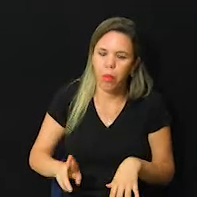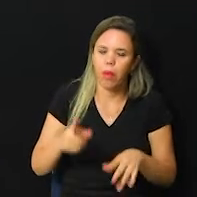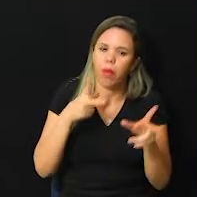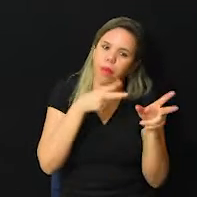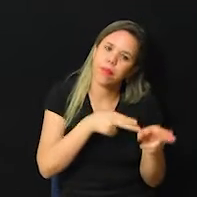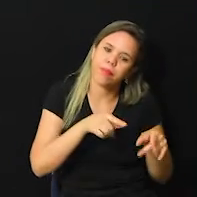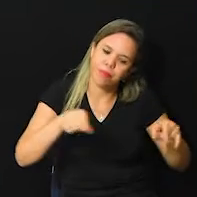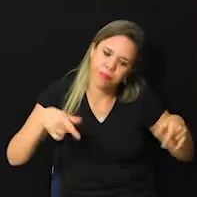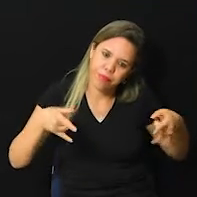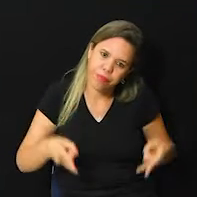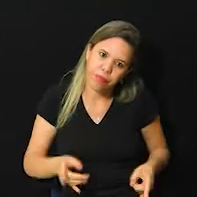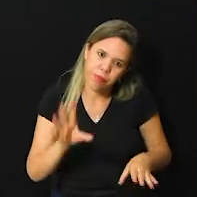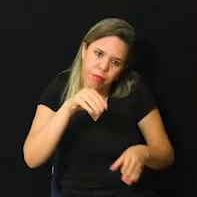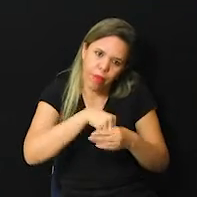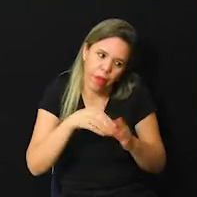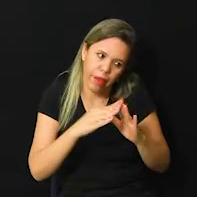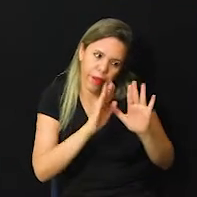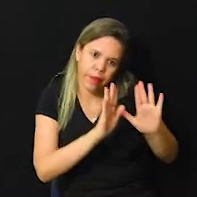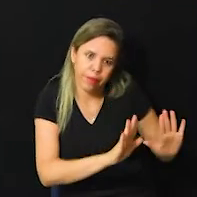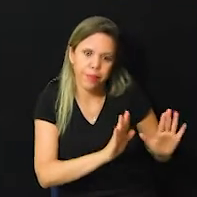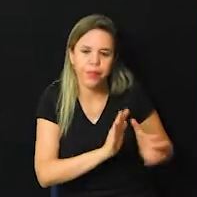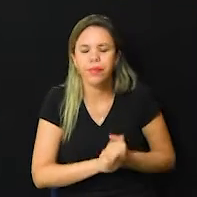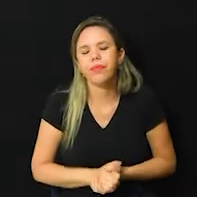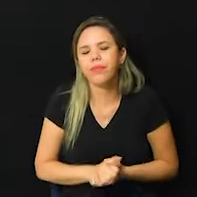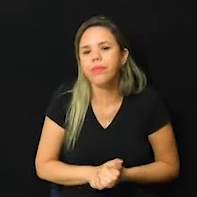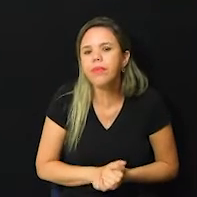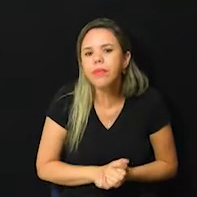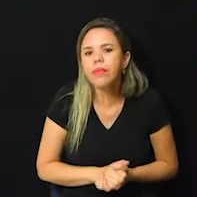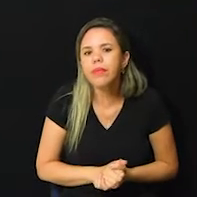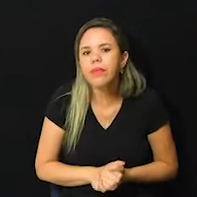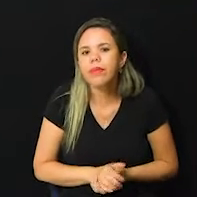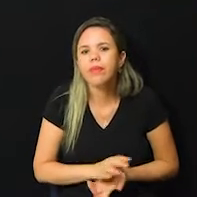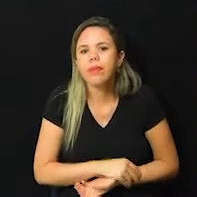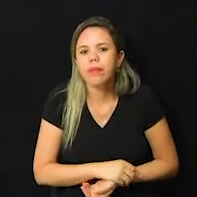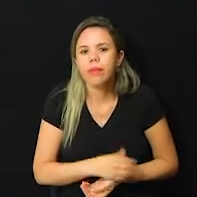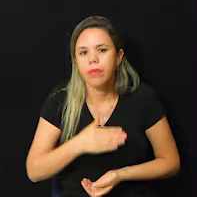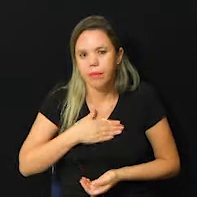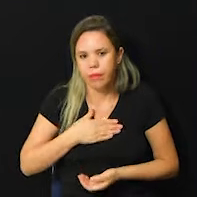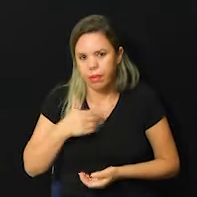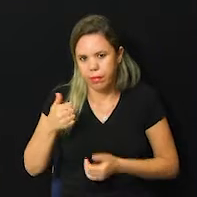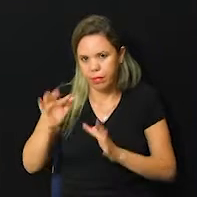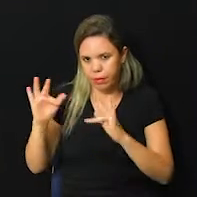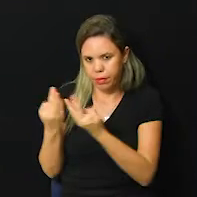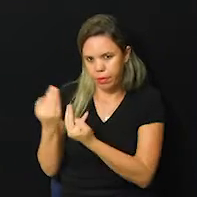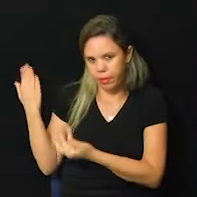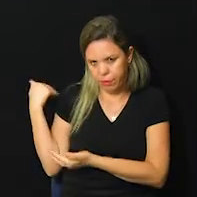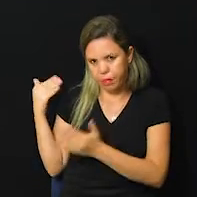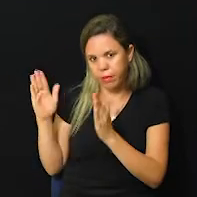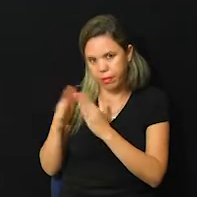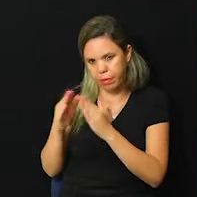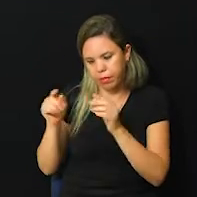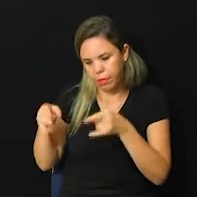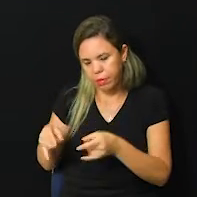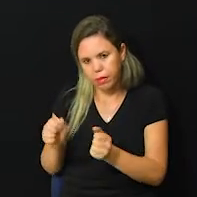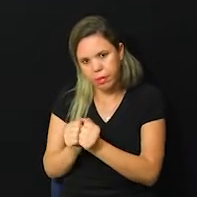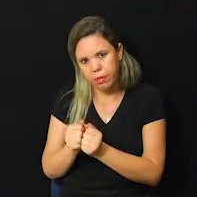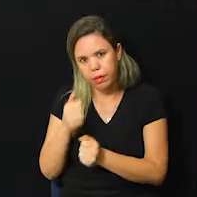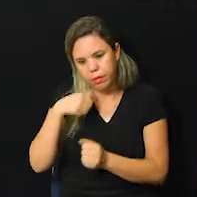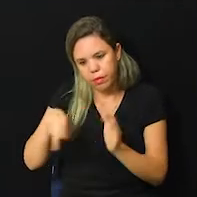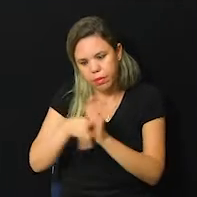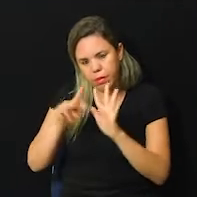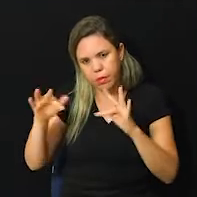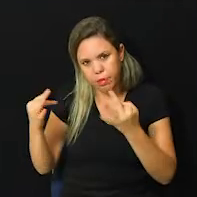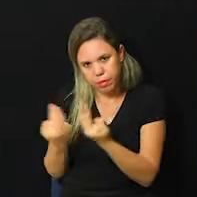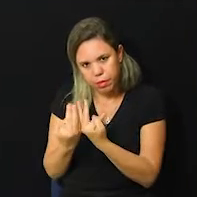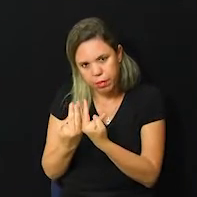dorme por um quarto dentro da própria casa é a minha primeira família eu dormia no quarto e com